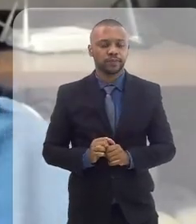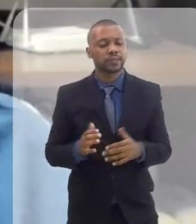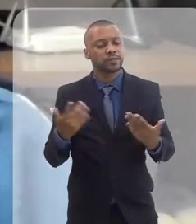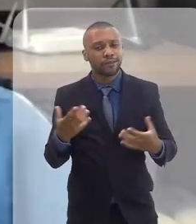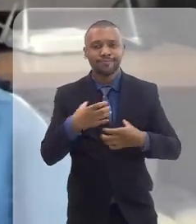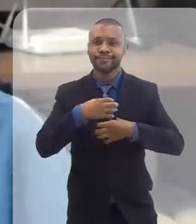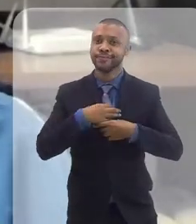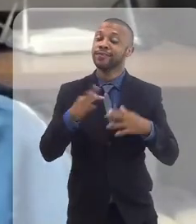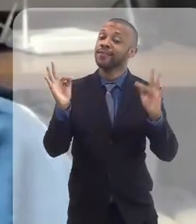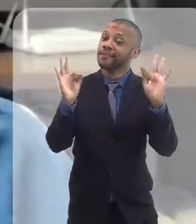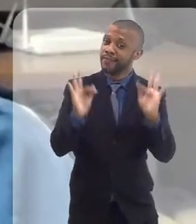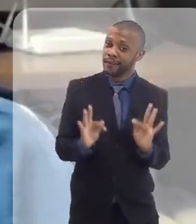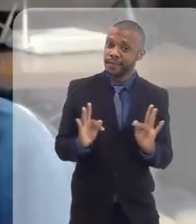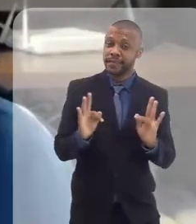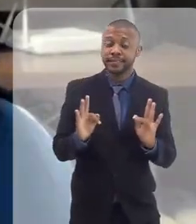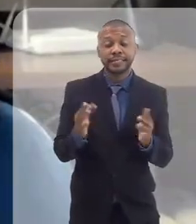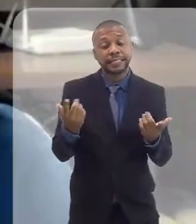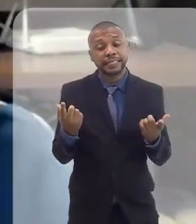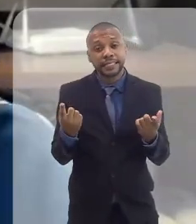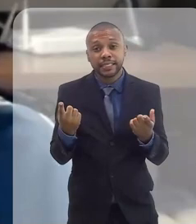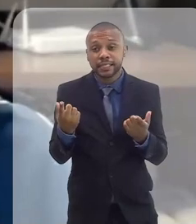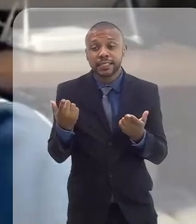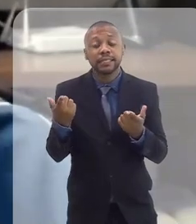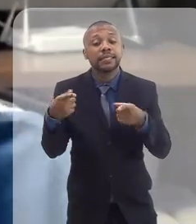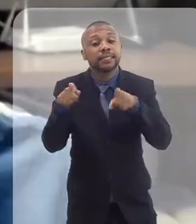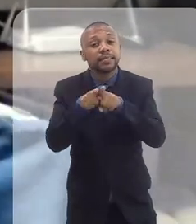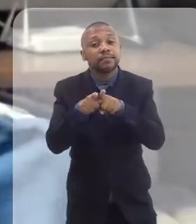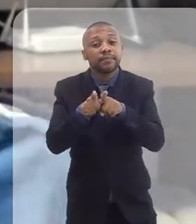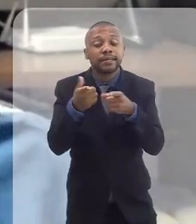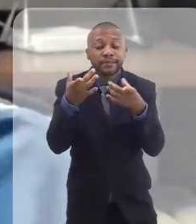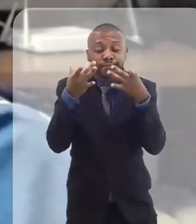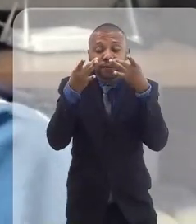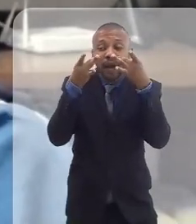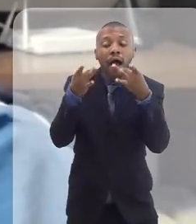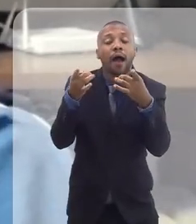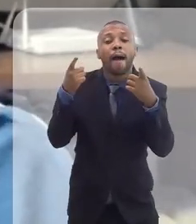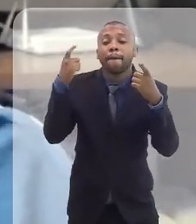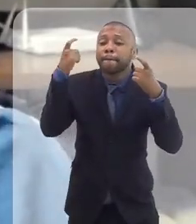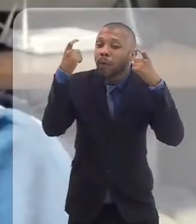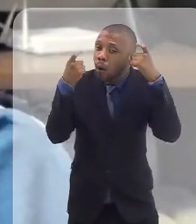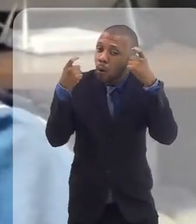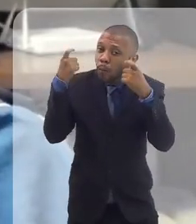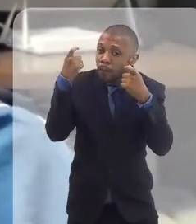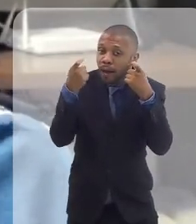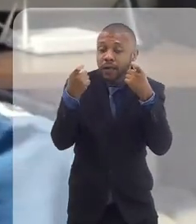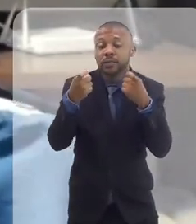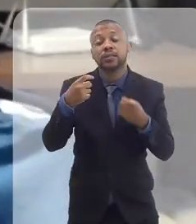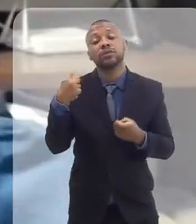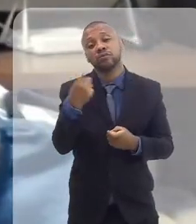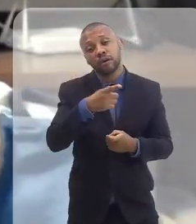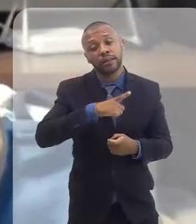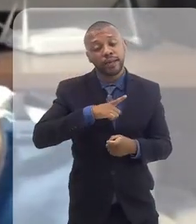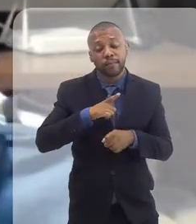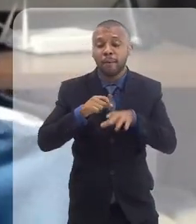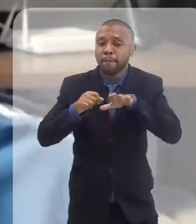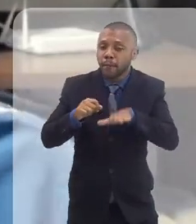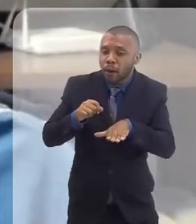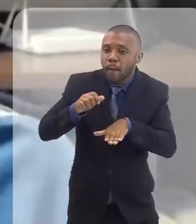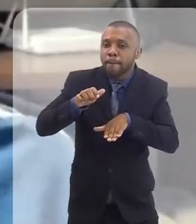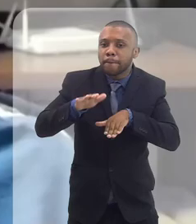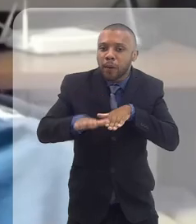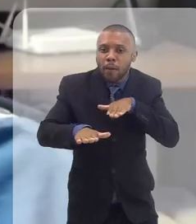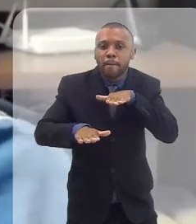Então, eu estou feliz e, ao mesmo tempo, preocupada que ainda temos um